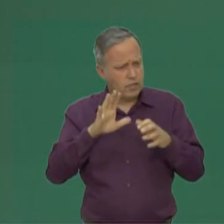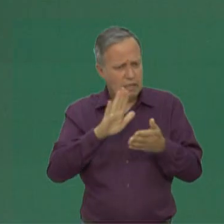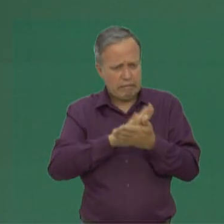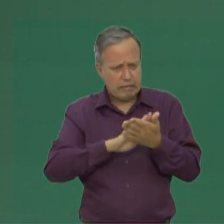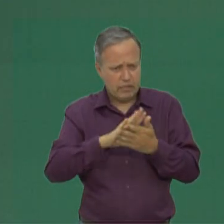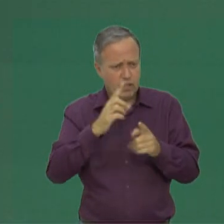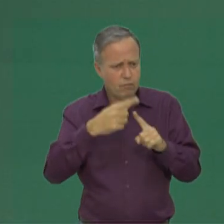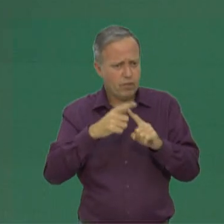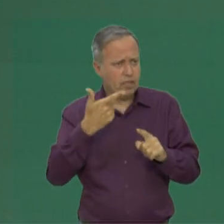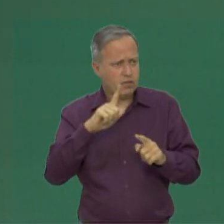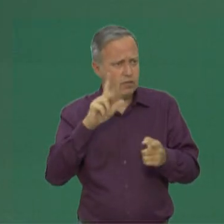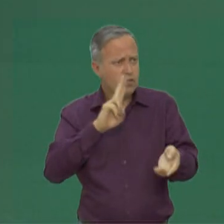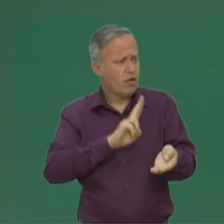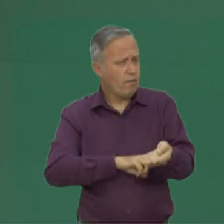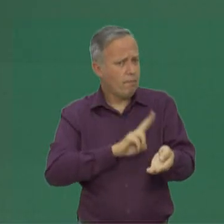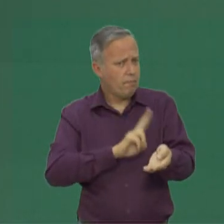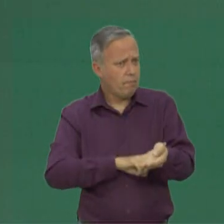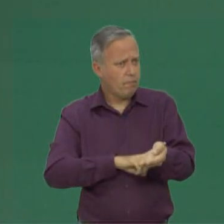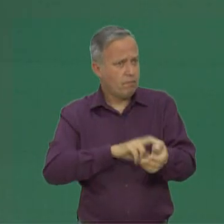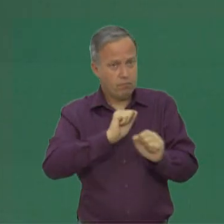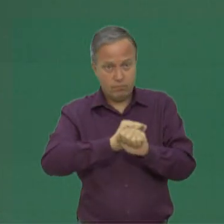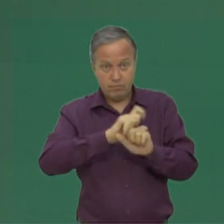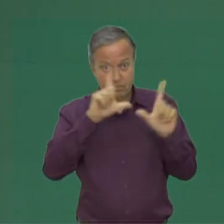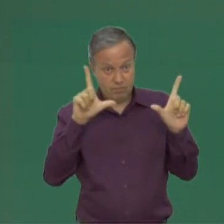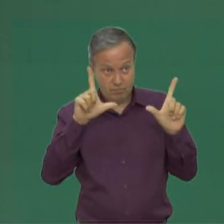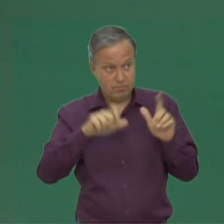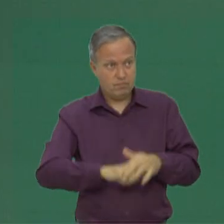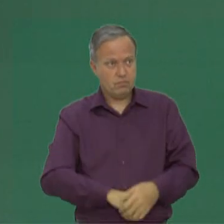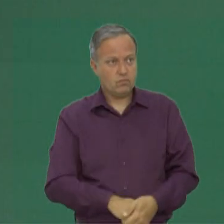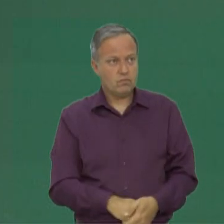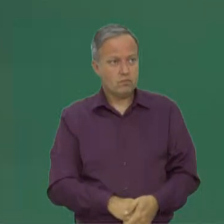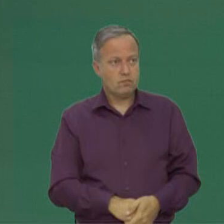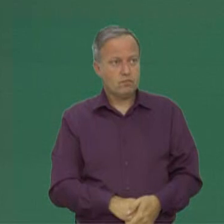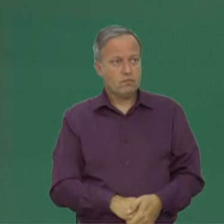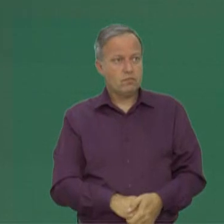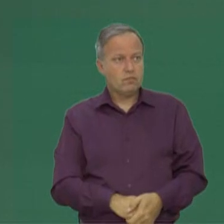Ok? Ficou claro?